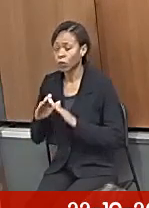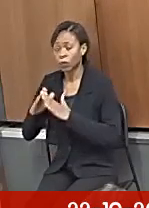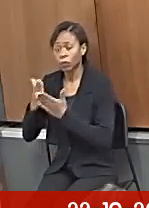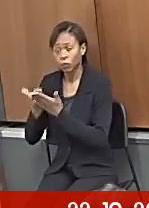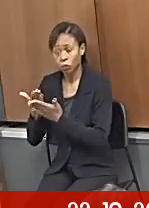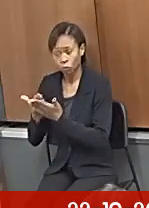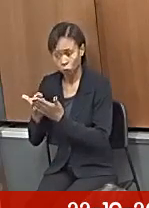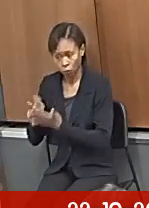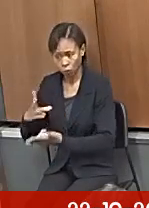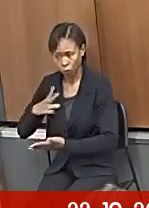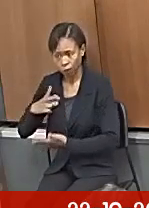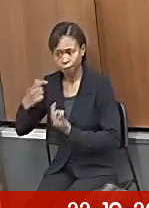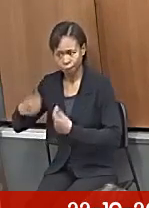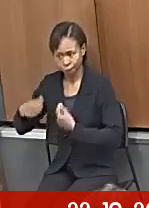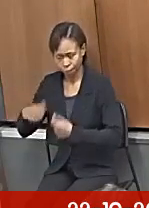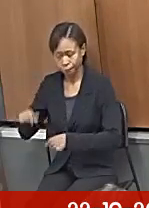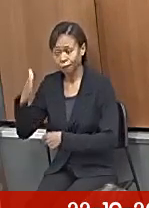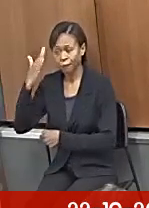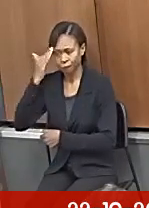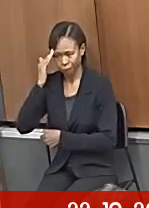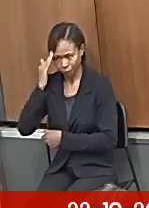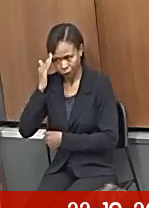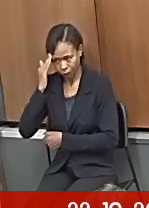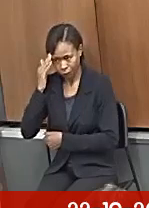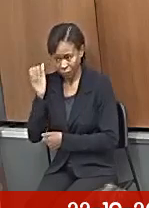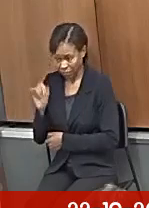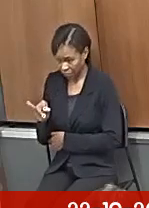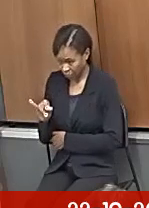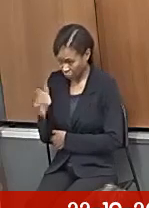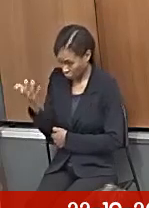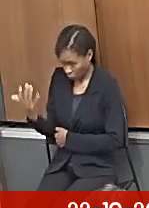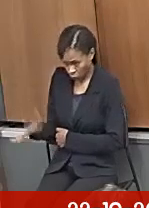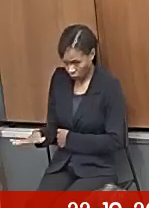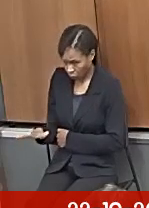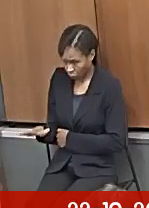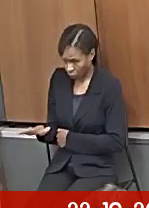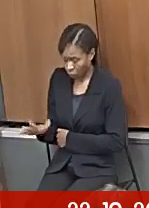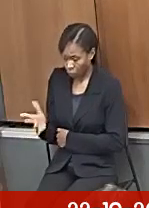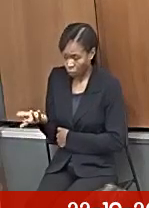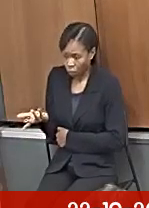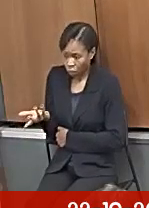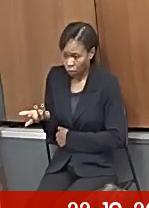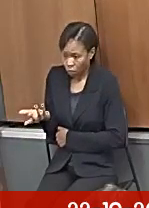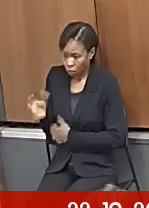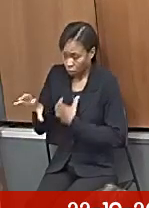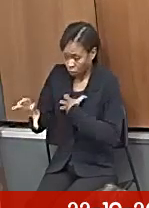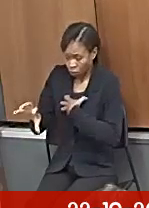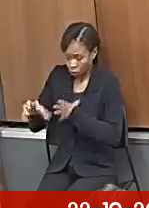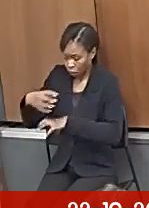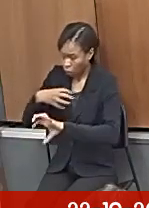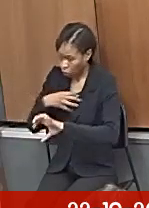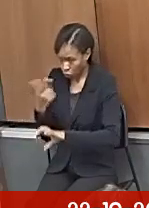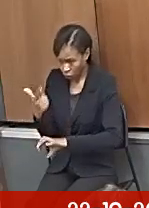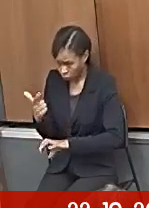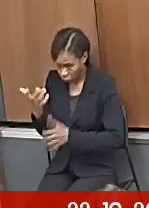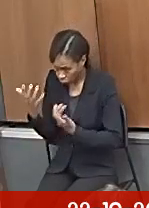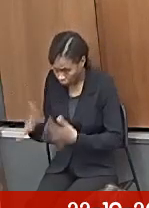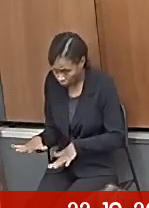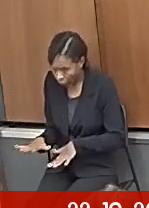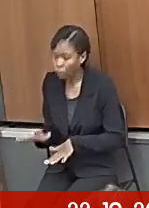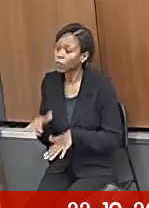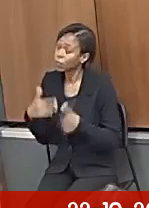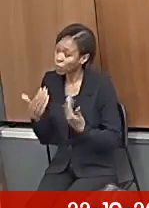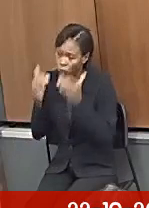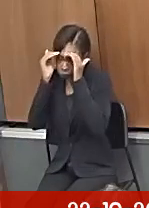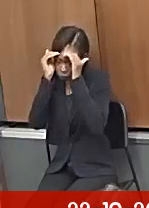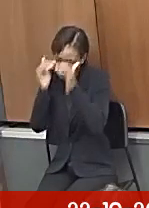entender, se não querem receber em função da empatia da dor, vai ter que receber em função da